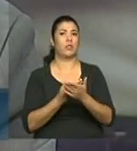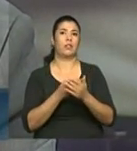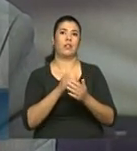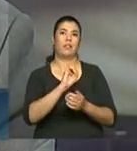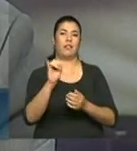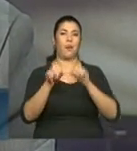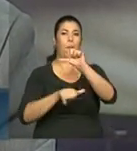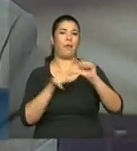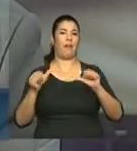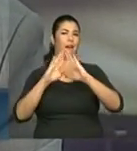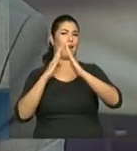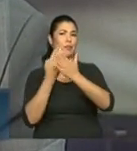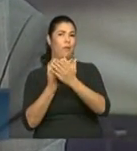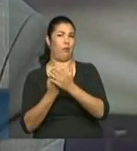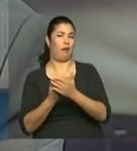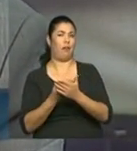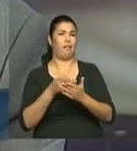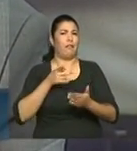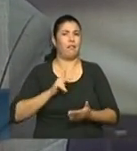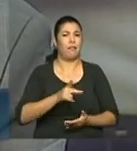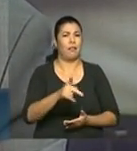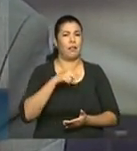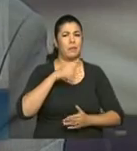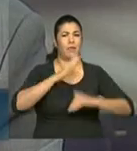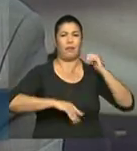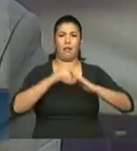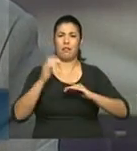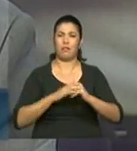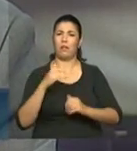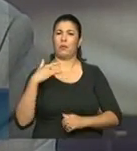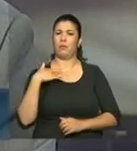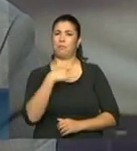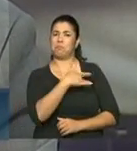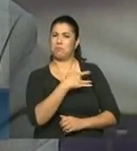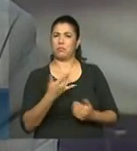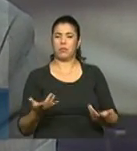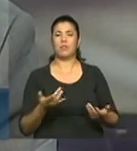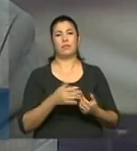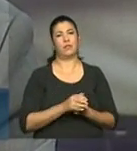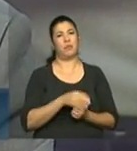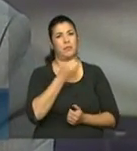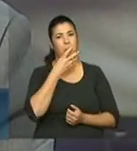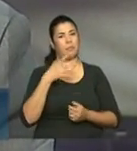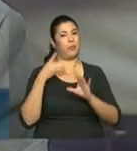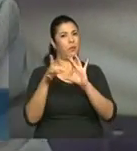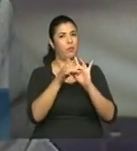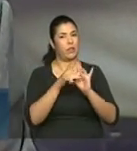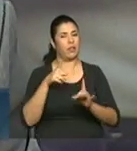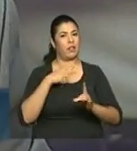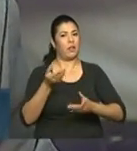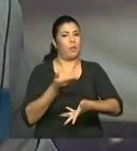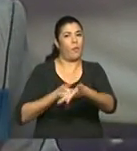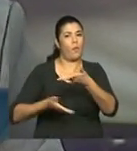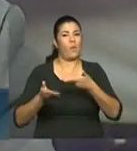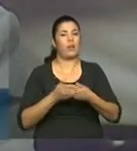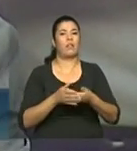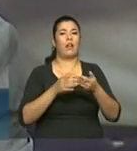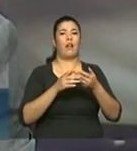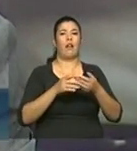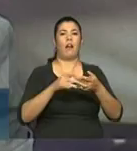escola o tempo inteiro em ações de saúde pública, né? Então, você vê que a gente muitas vezes negocia campanha de